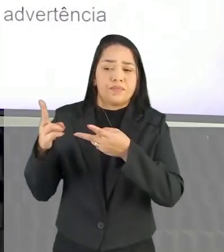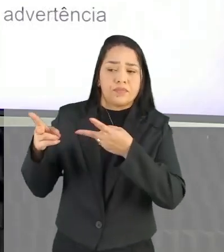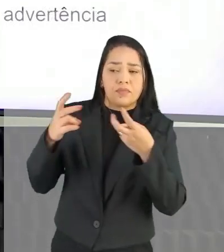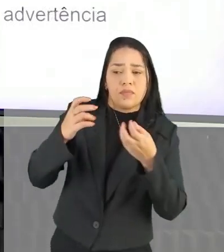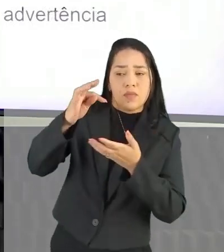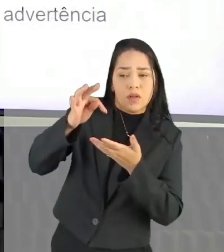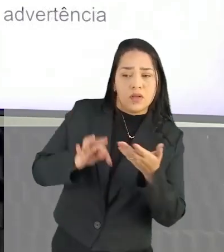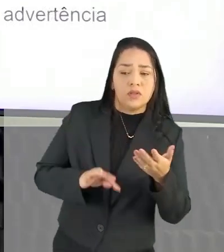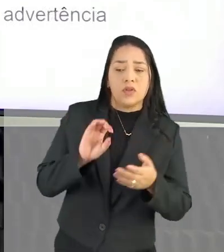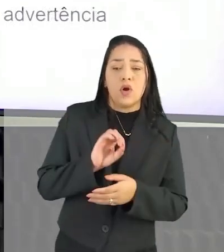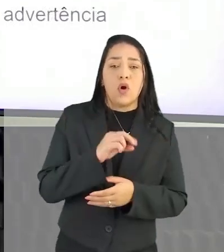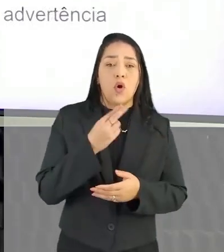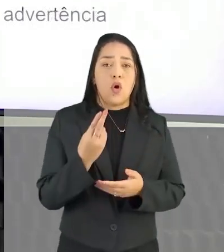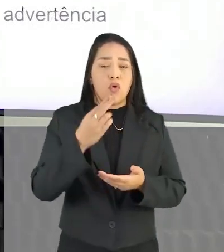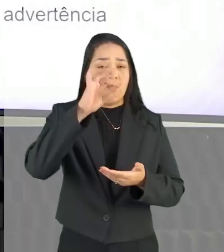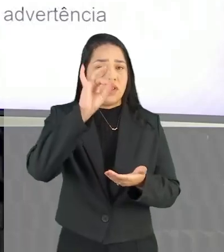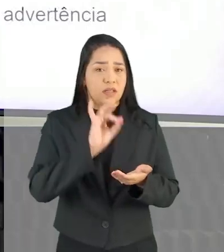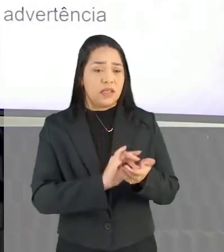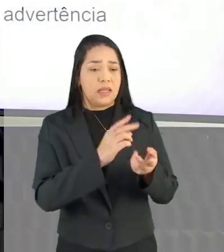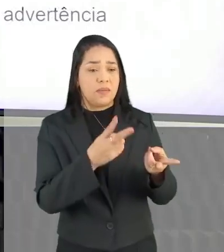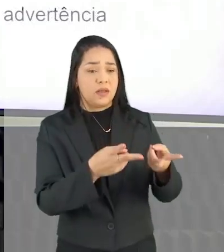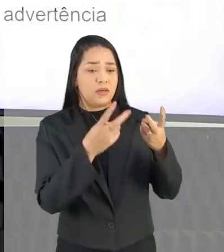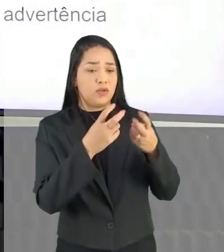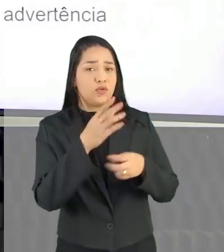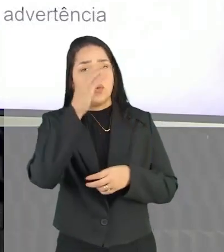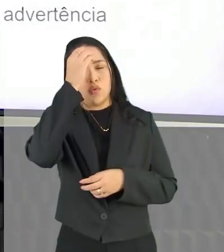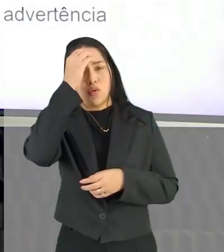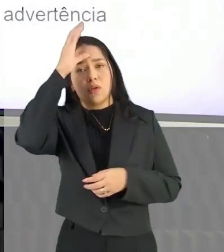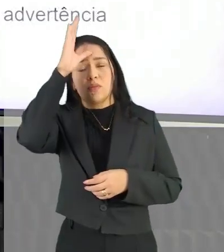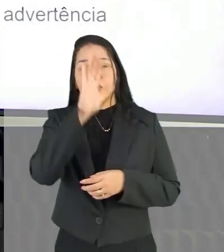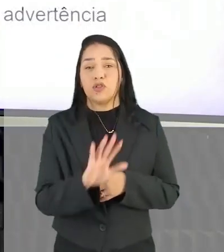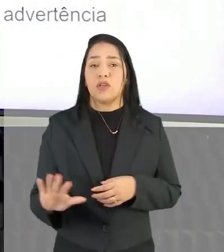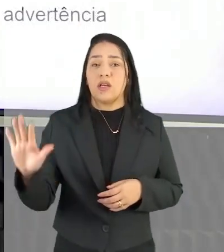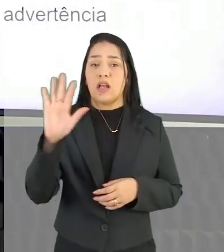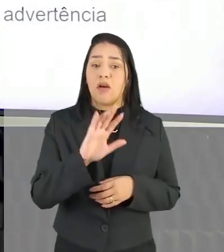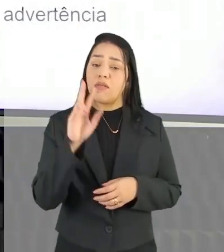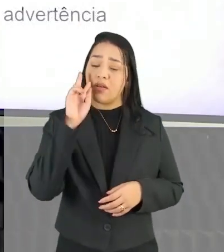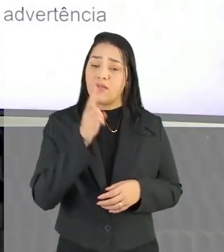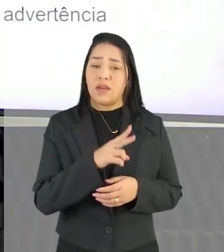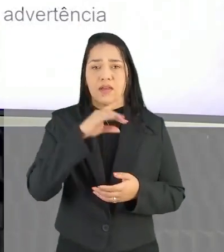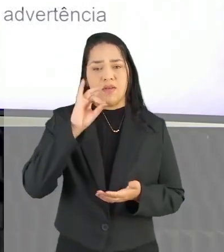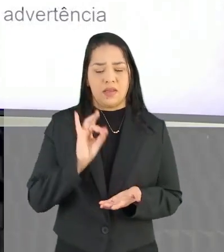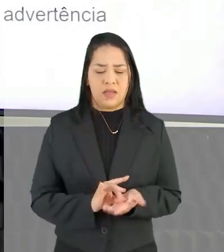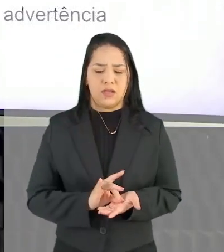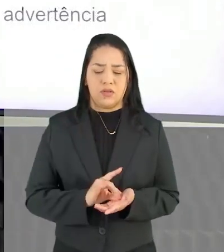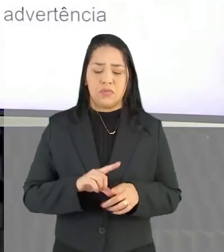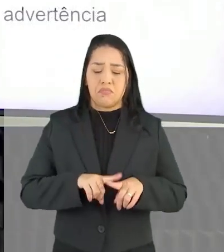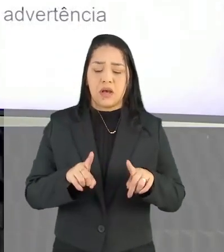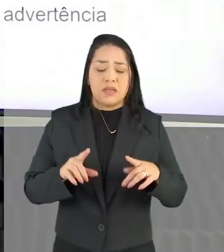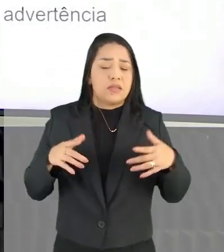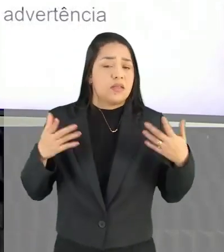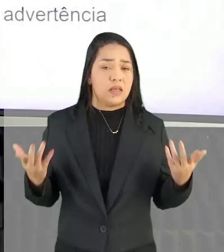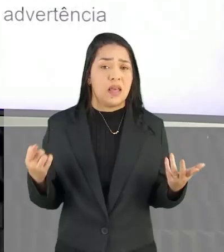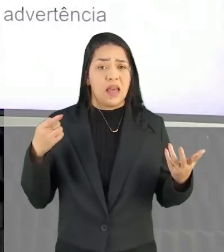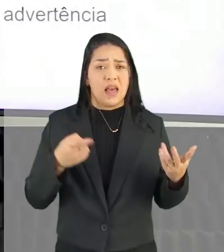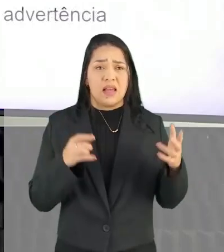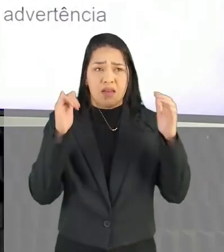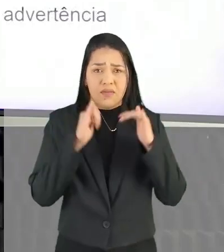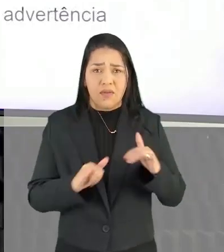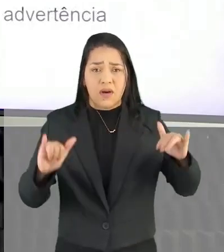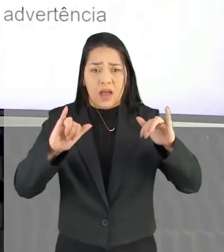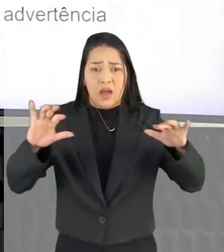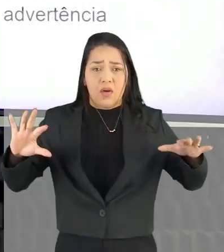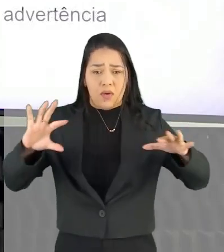do texto, ou seja verdadeira na perspectiva de um conhecimento geral que a gente vê que é verdade. Mas e aí? Essa informação verdadeira